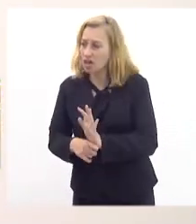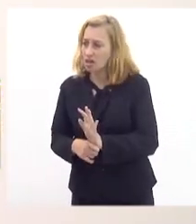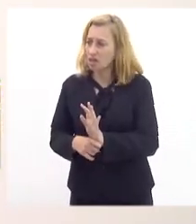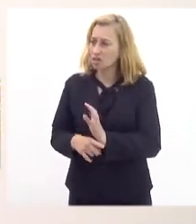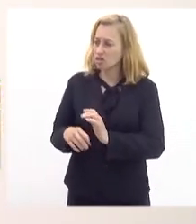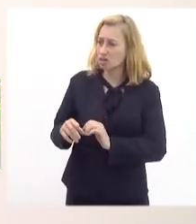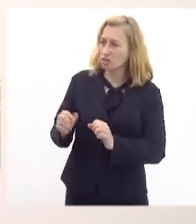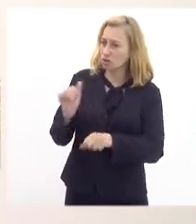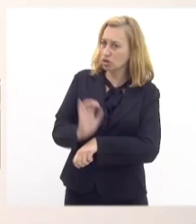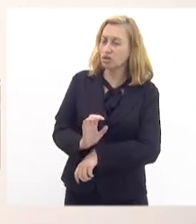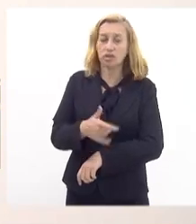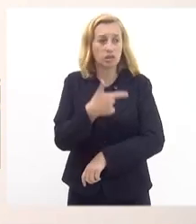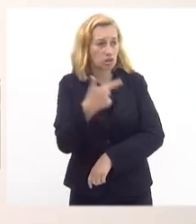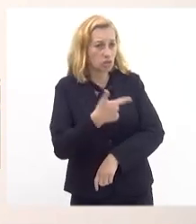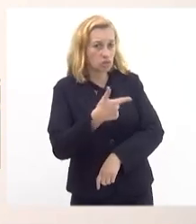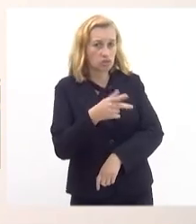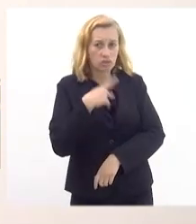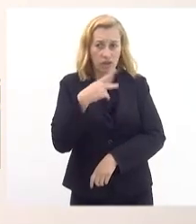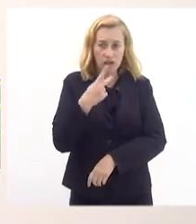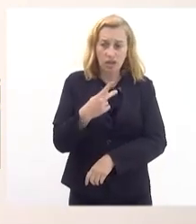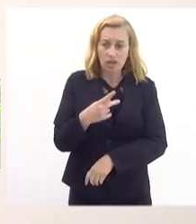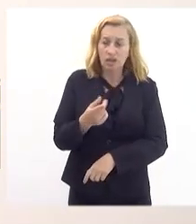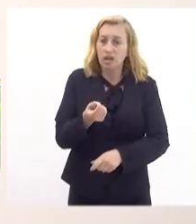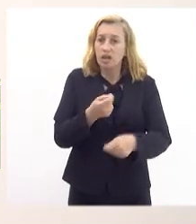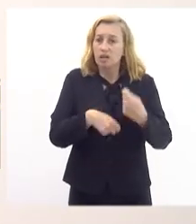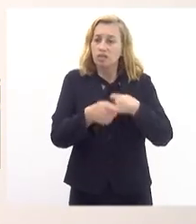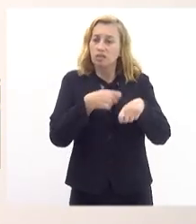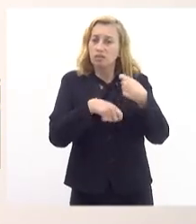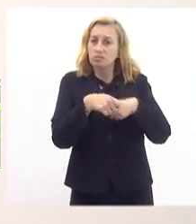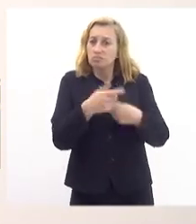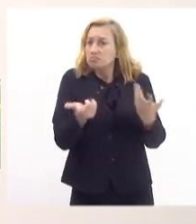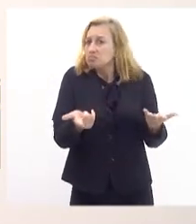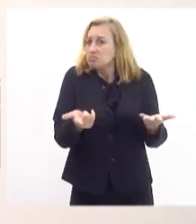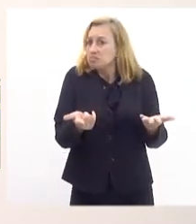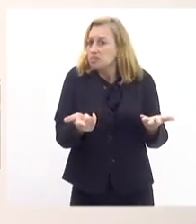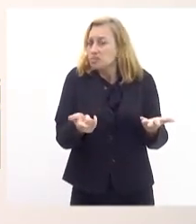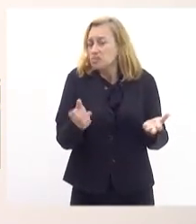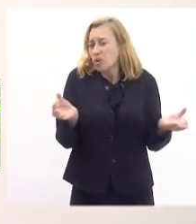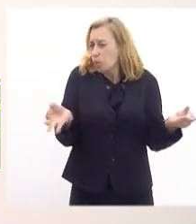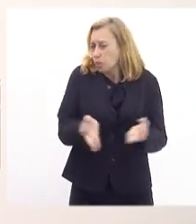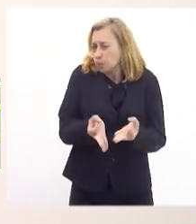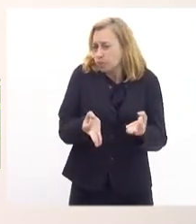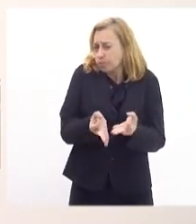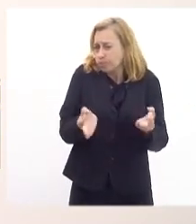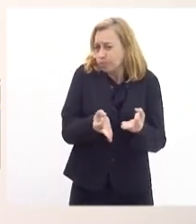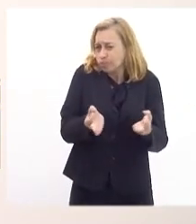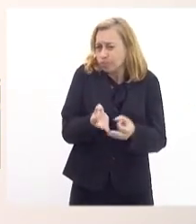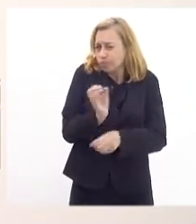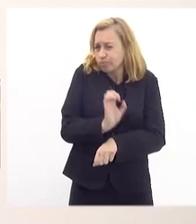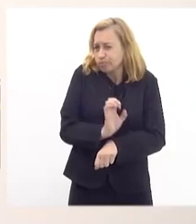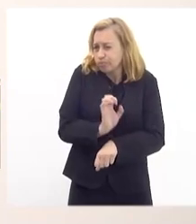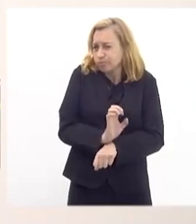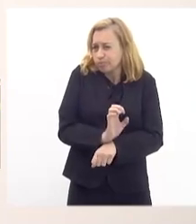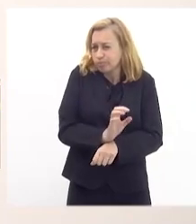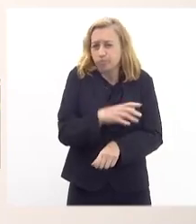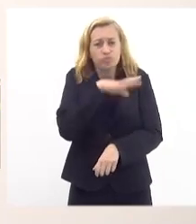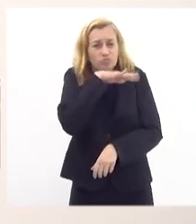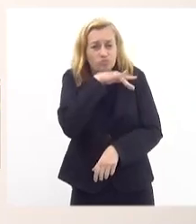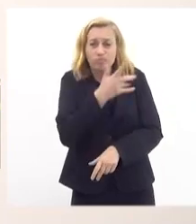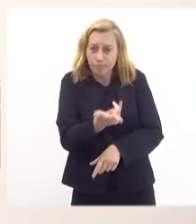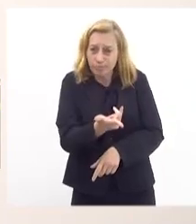primeiro é isso segundo dizer que em termos econômicos né poxa tem um ótimo né o estado quebrado